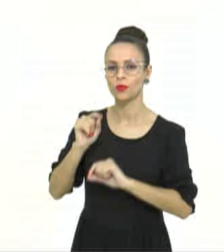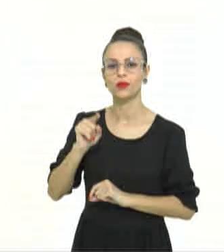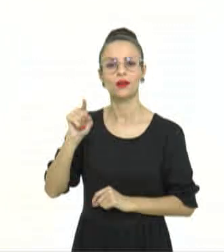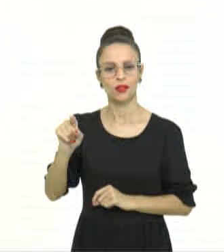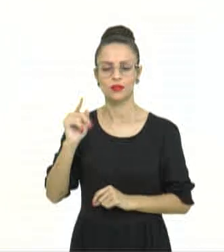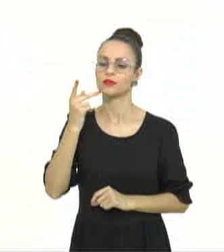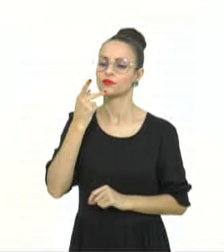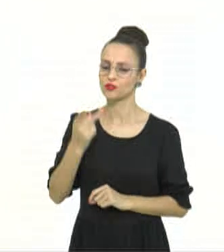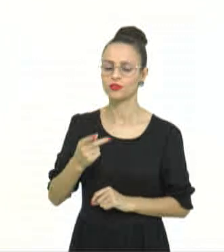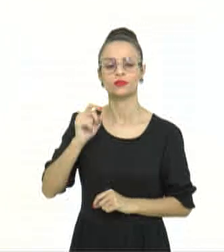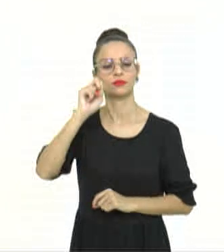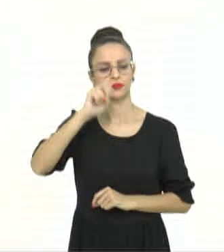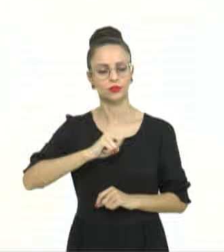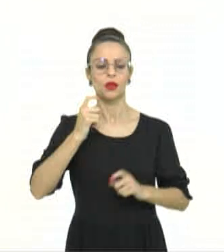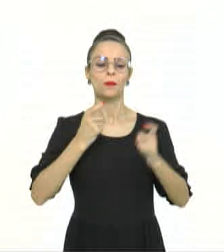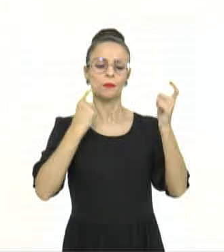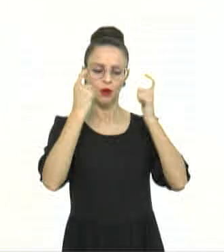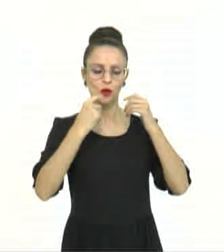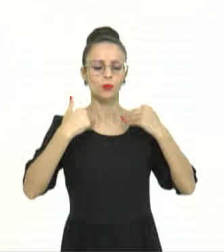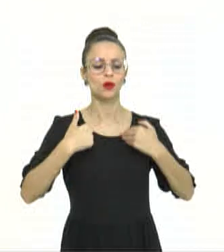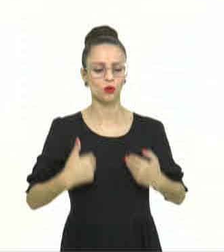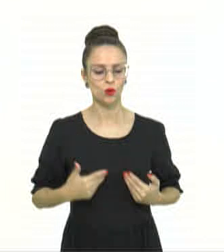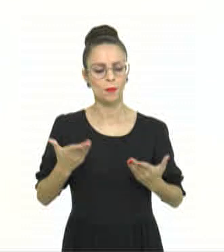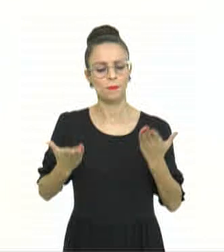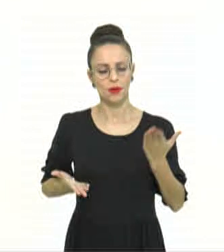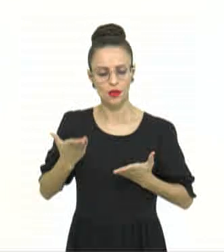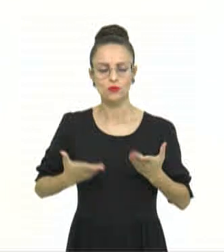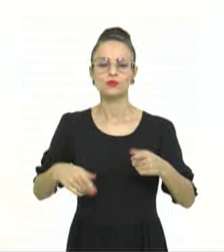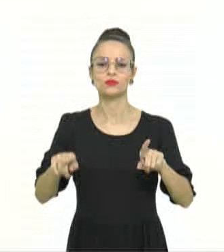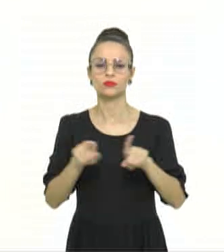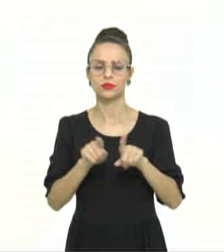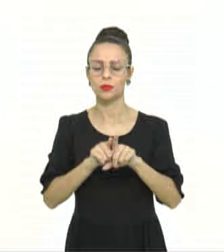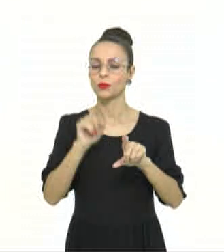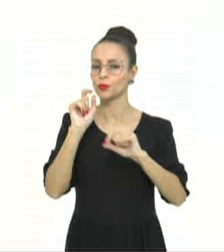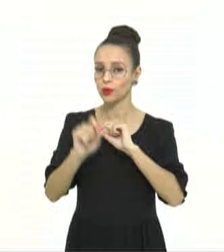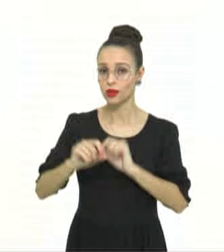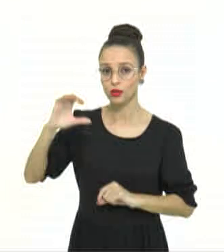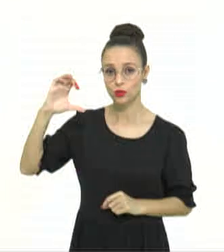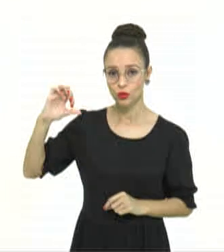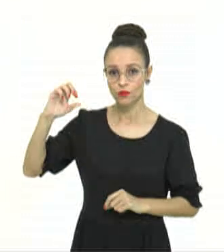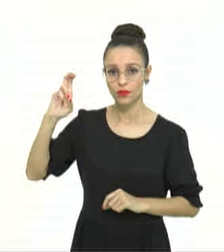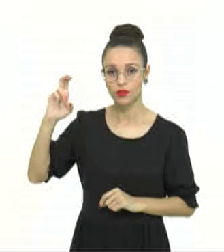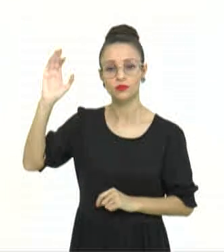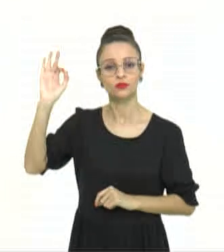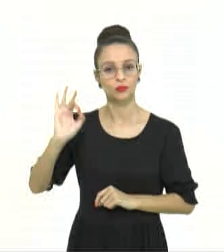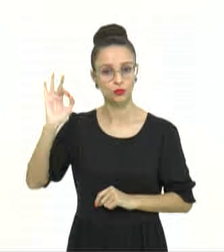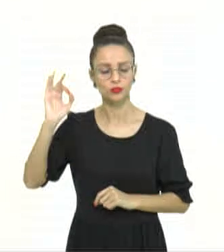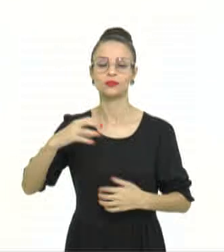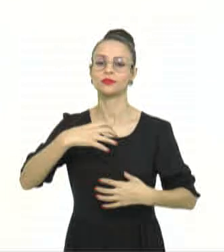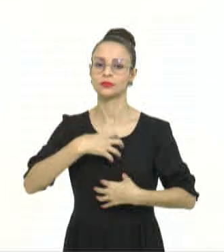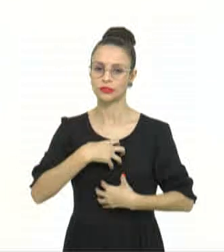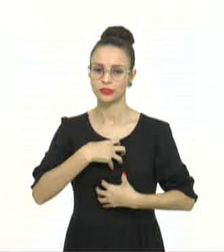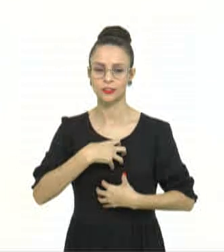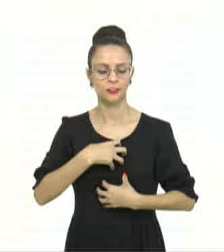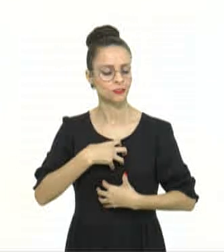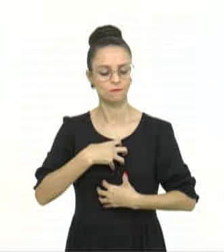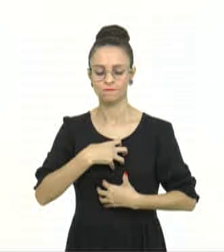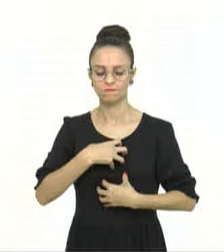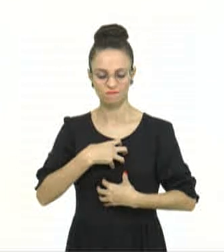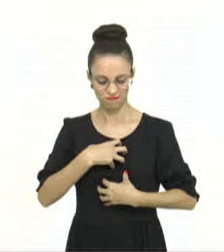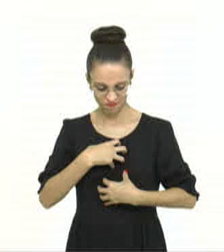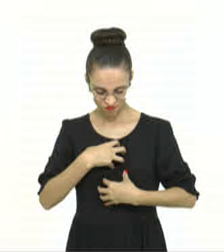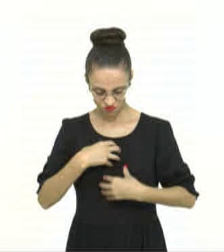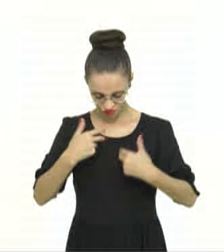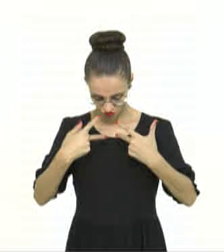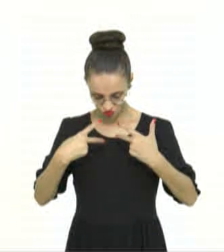se dizem preocupadas com o seu peso corporal, sendo que 95% se sente insatisfeita